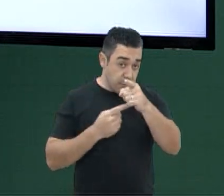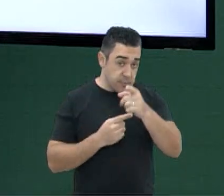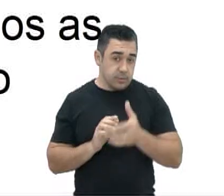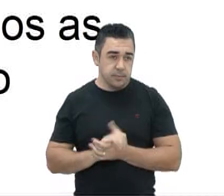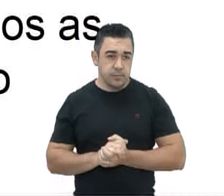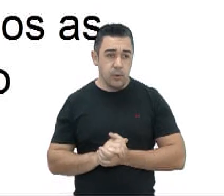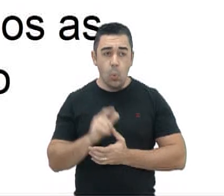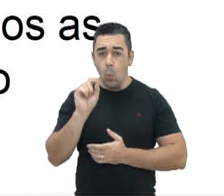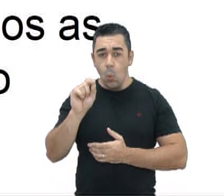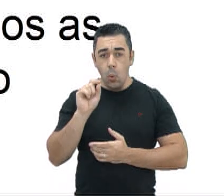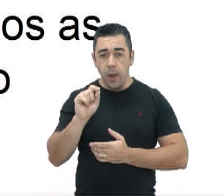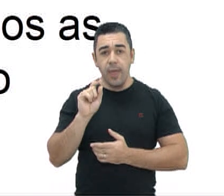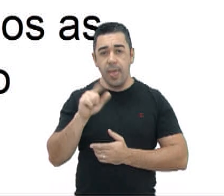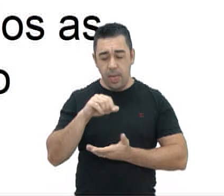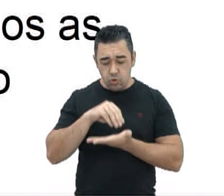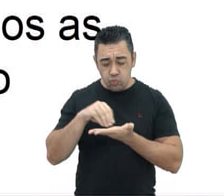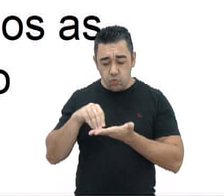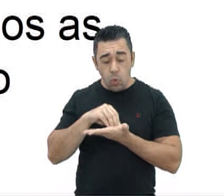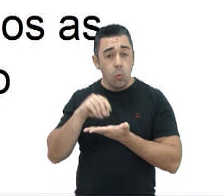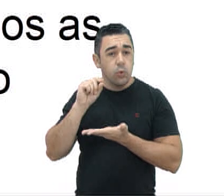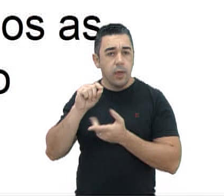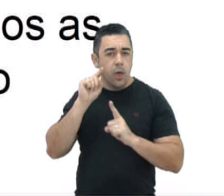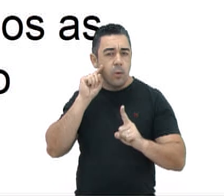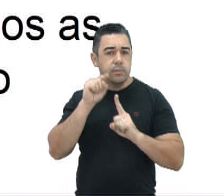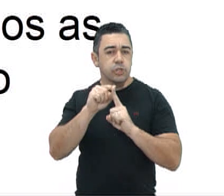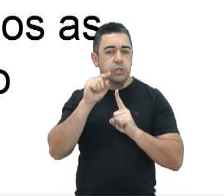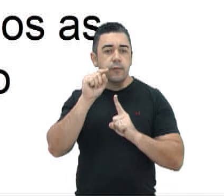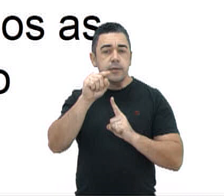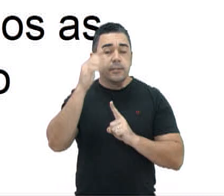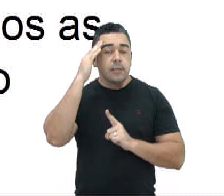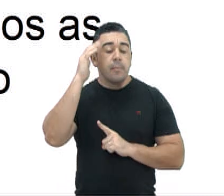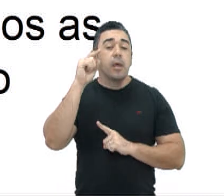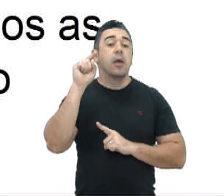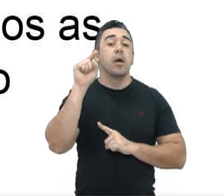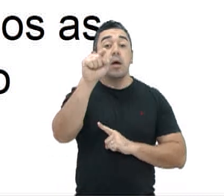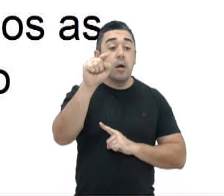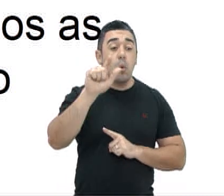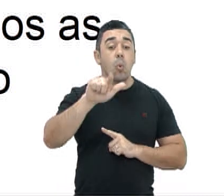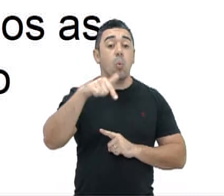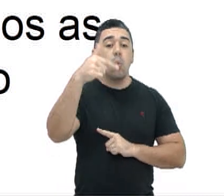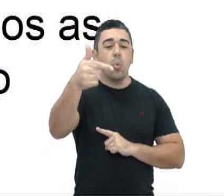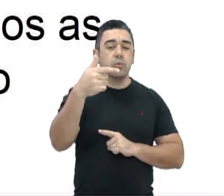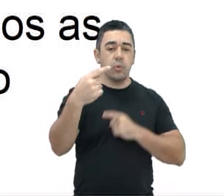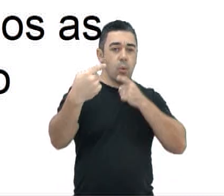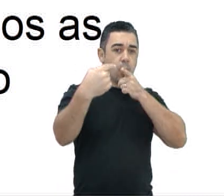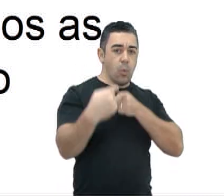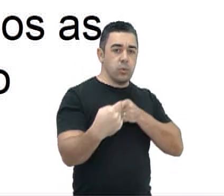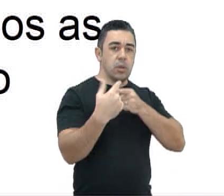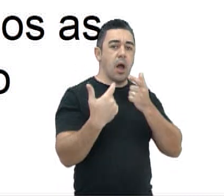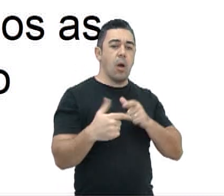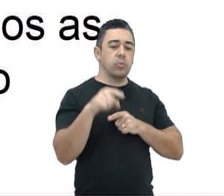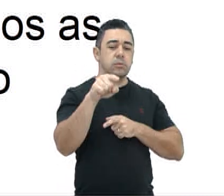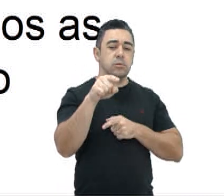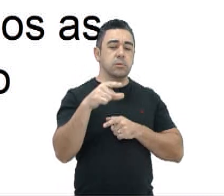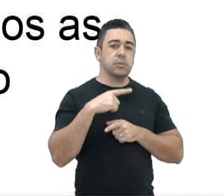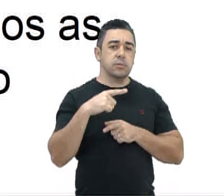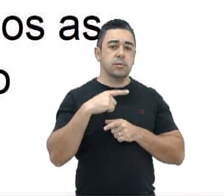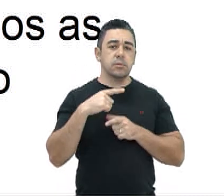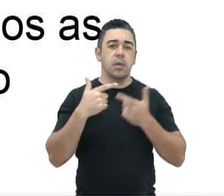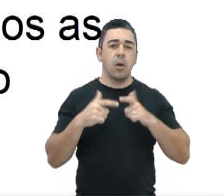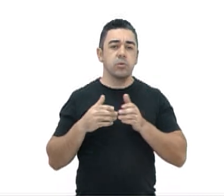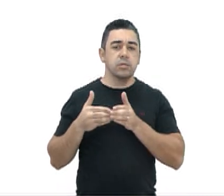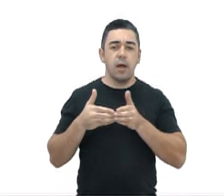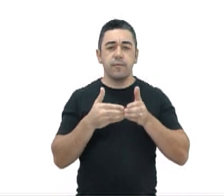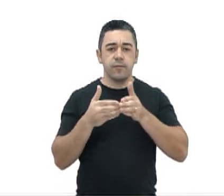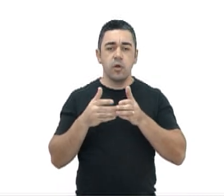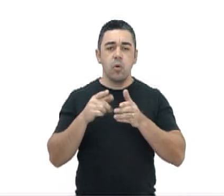Então, trata-se de um jogo cujo objetivo é adivinhar em que quadrados estão os navios do seu oponente. O objetivo do jogo é afundar